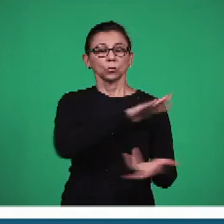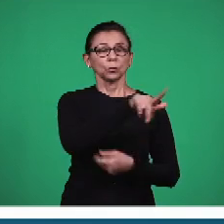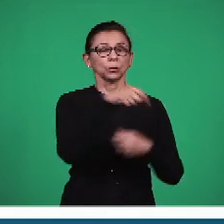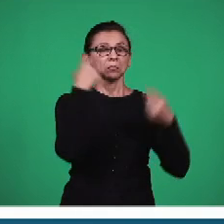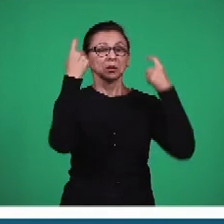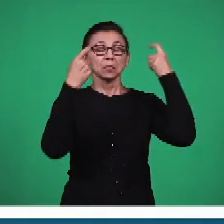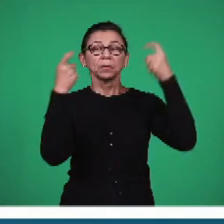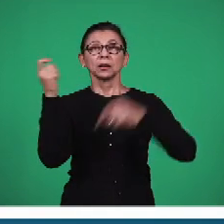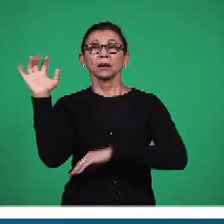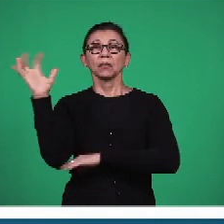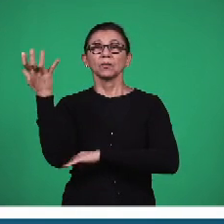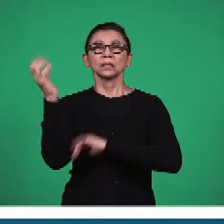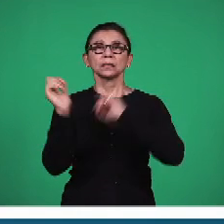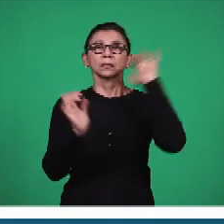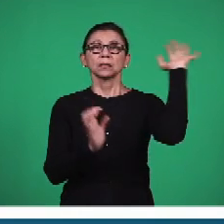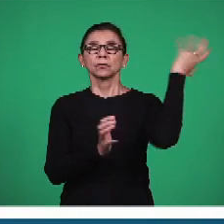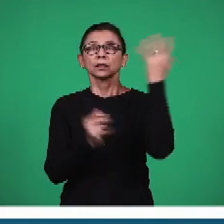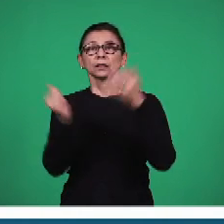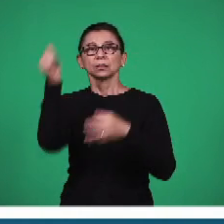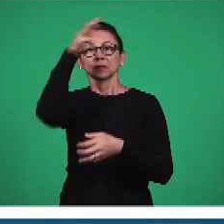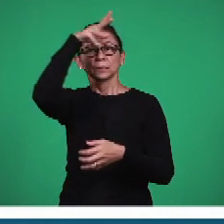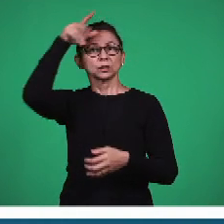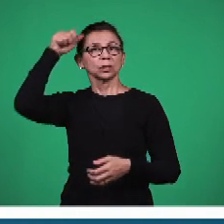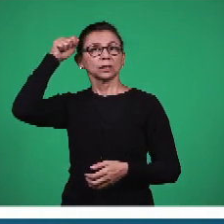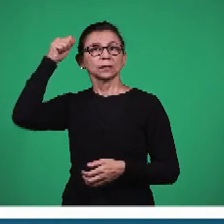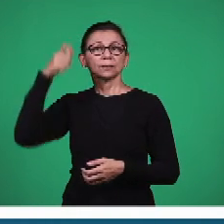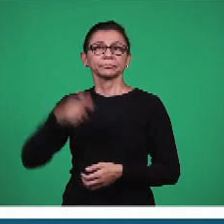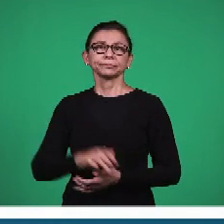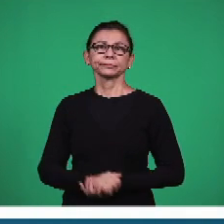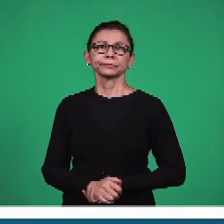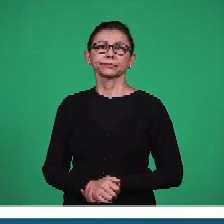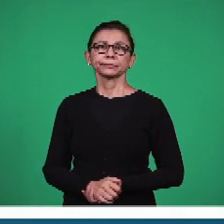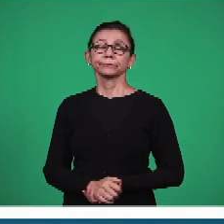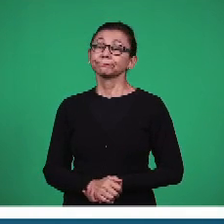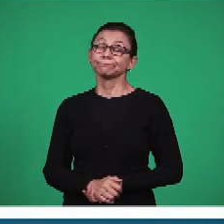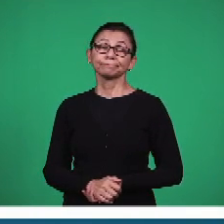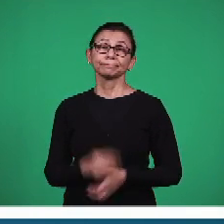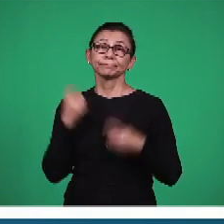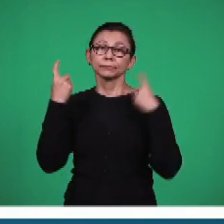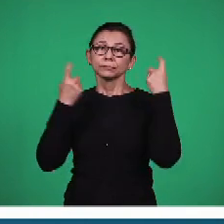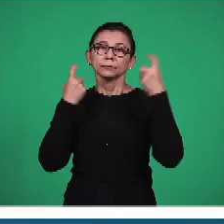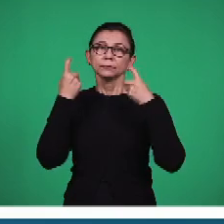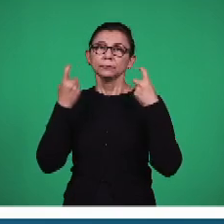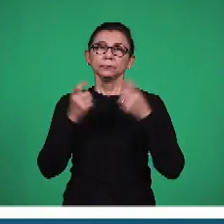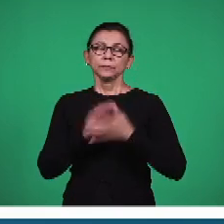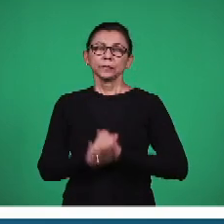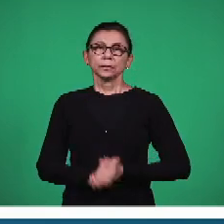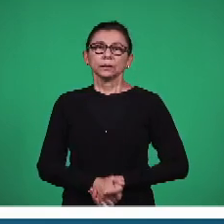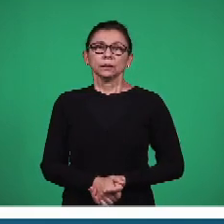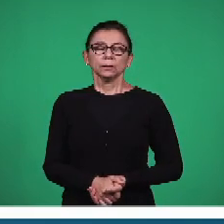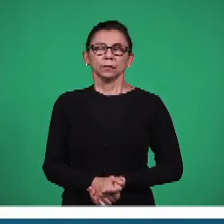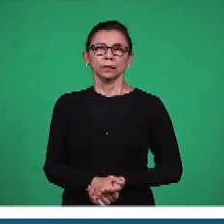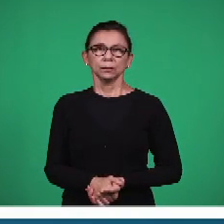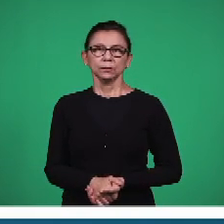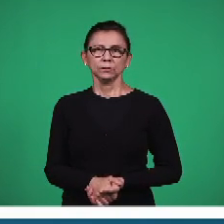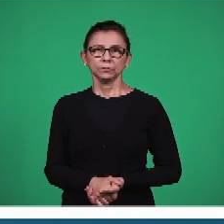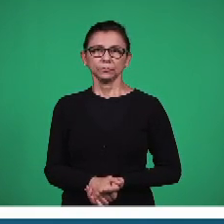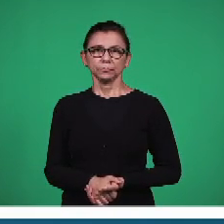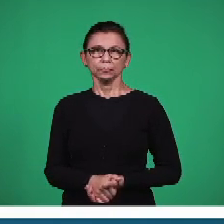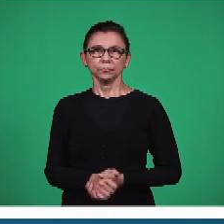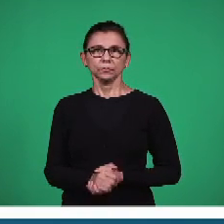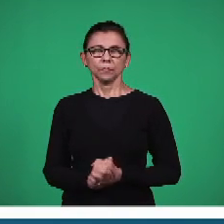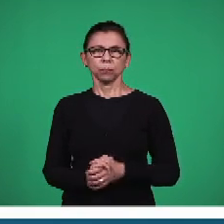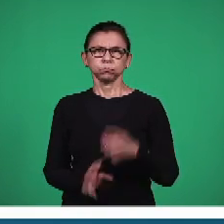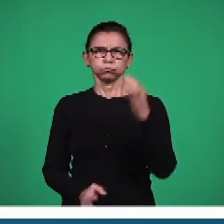floresta amazônica. É um sinal. Não é que o mundo todo, Portugal, nós estávamos lá, tinham focos de incêndio para